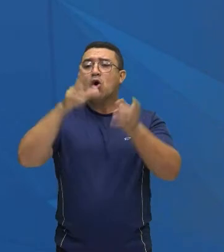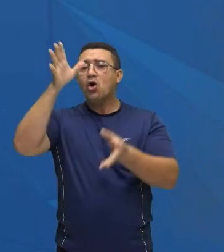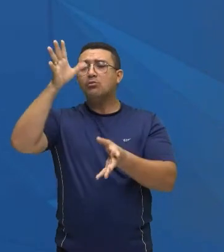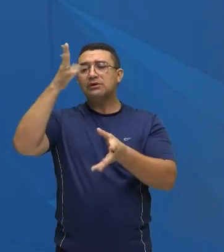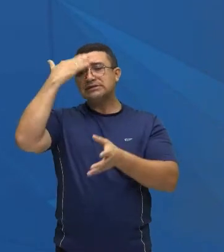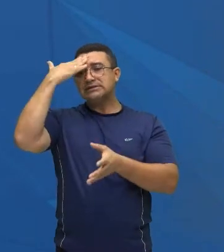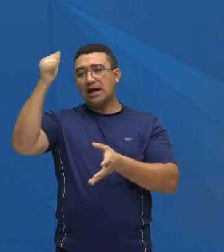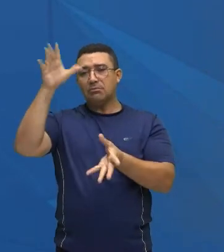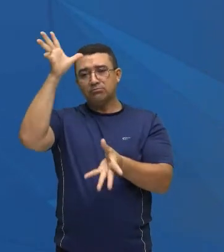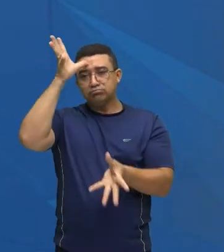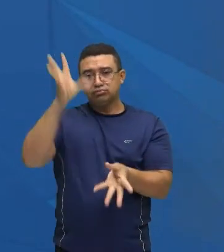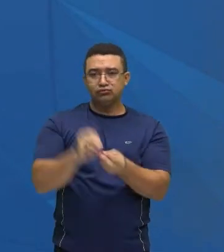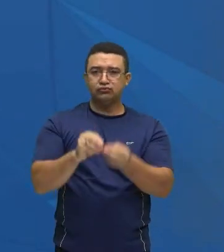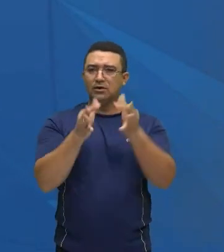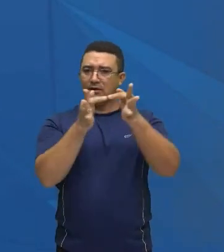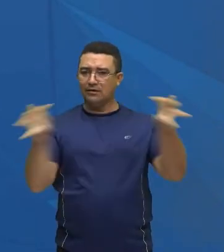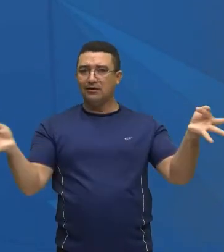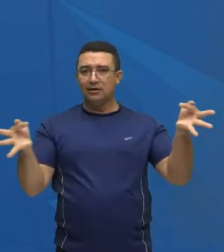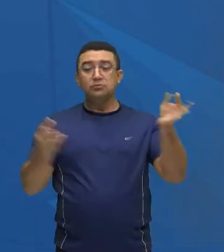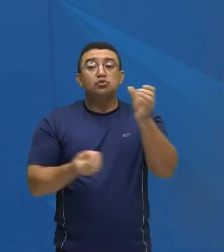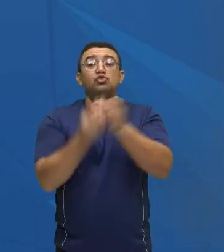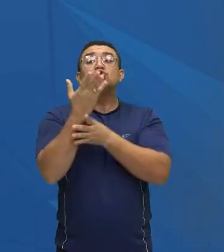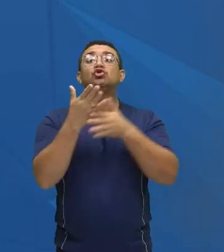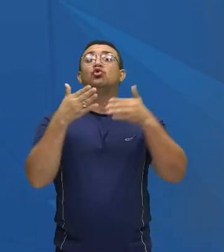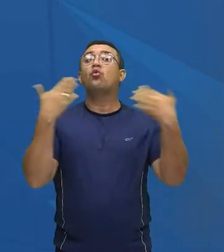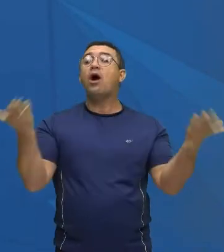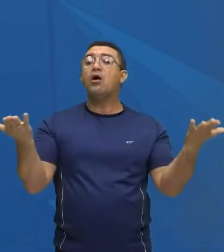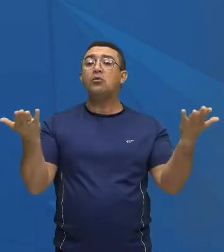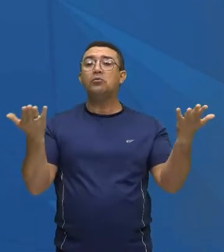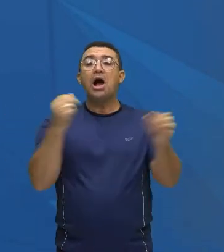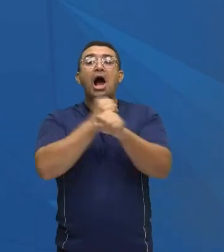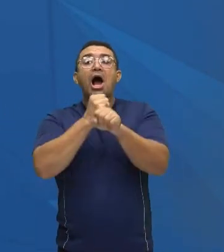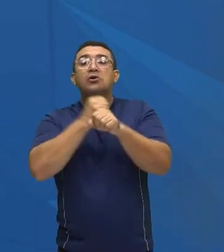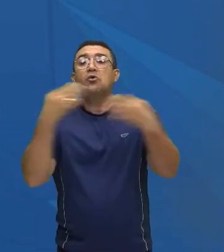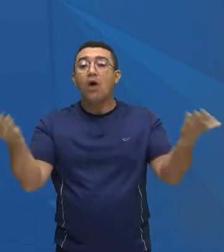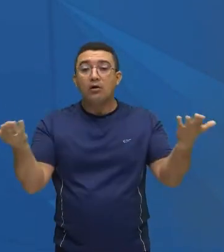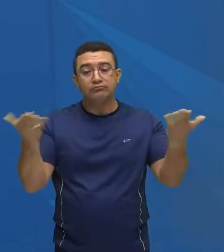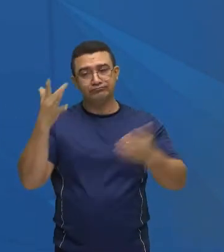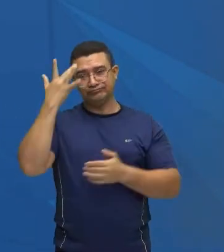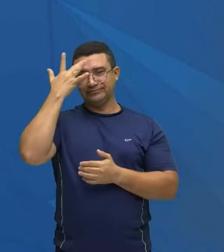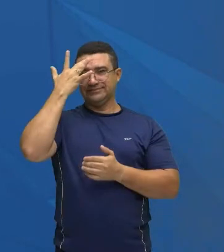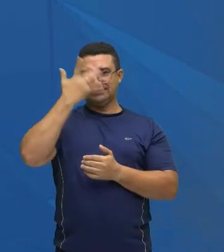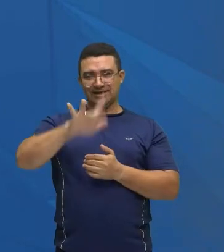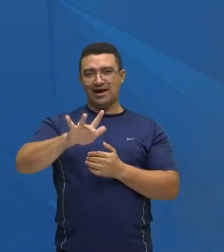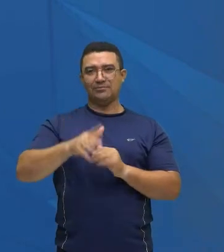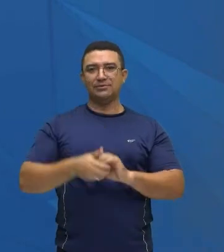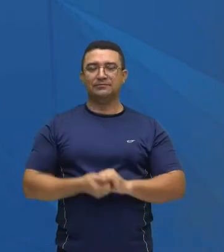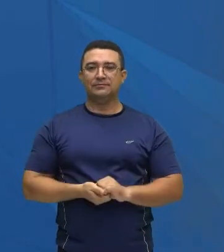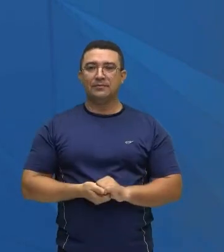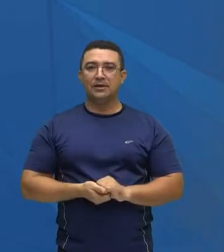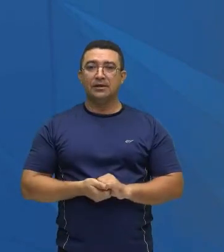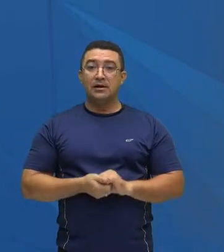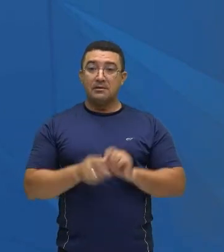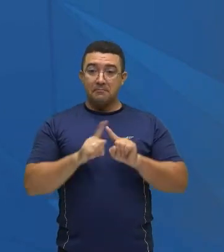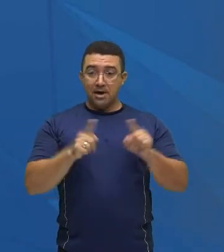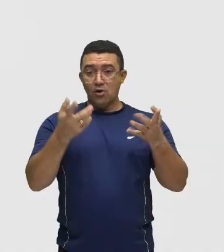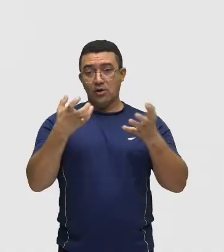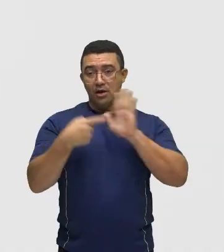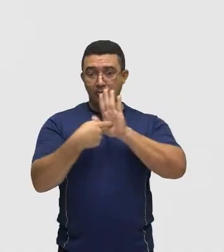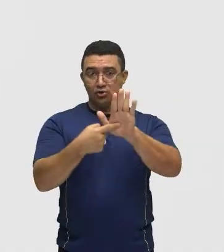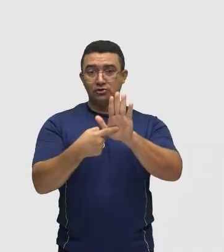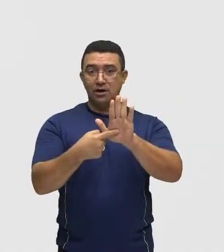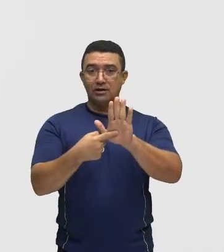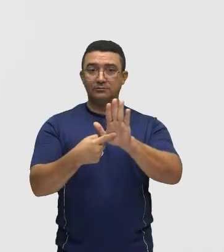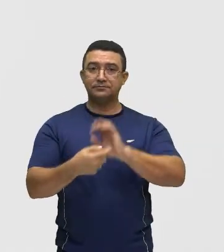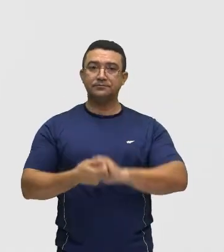ele teve uma origem, né? Então é muito difícil fazer esse tipo de investigação. Mas eu trouxe para vocês, olhando aqui na